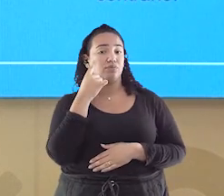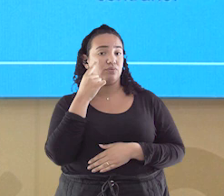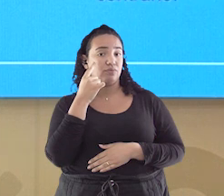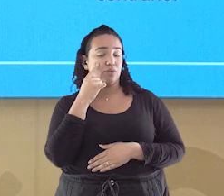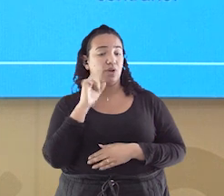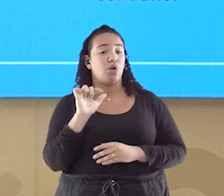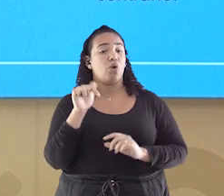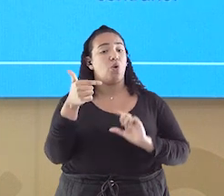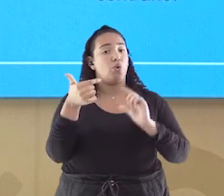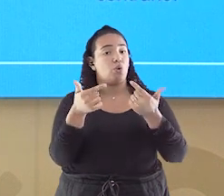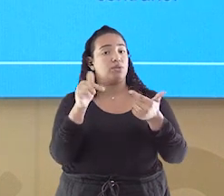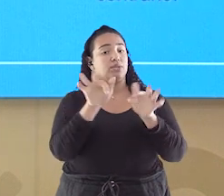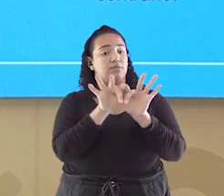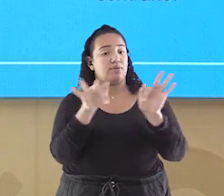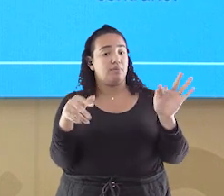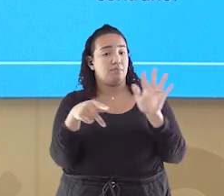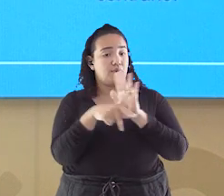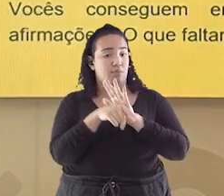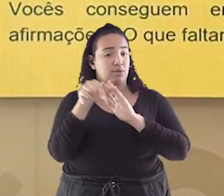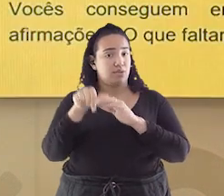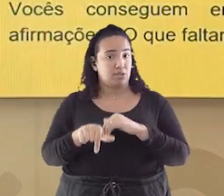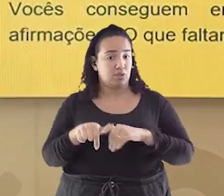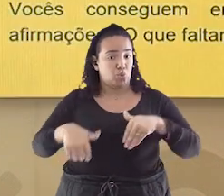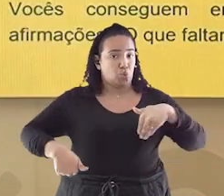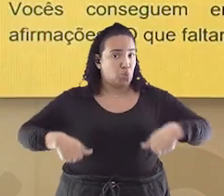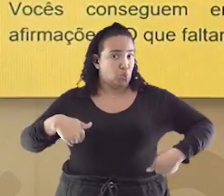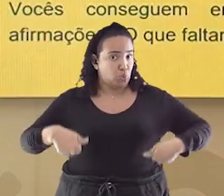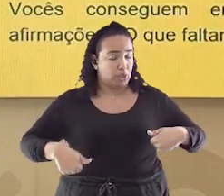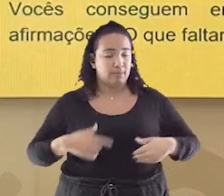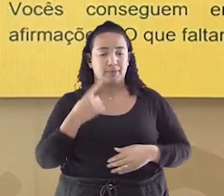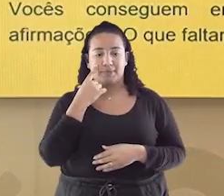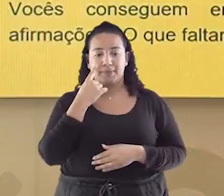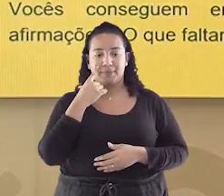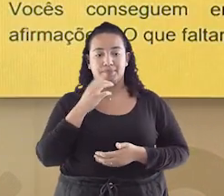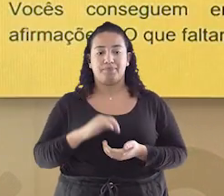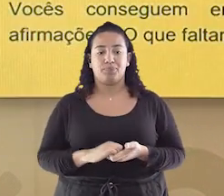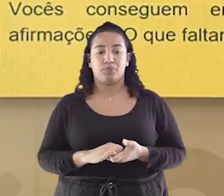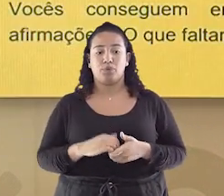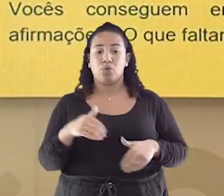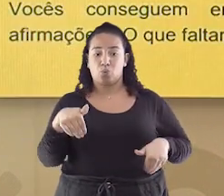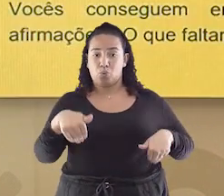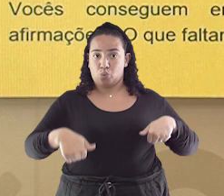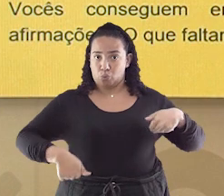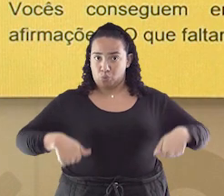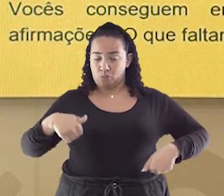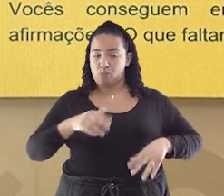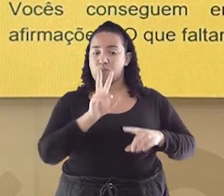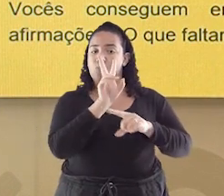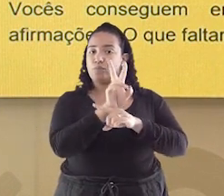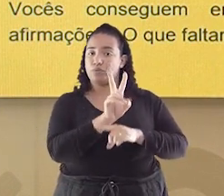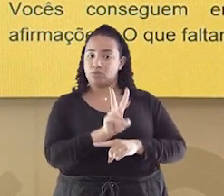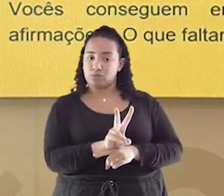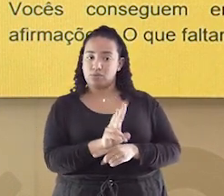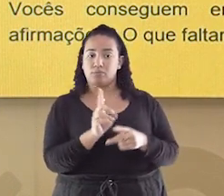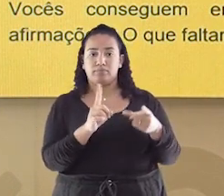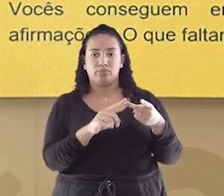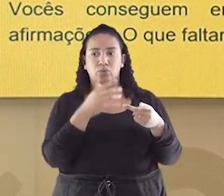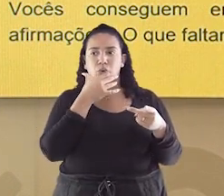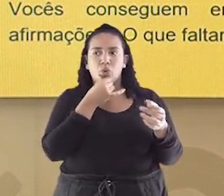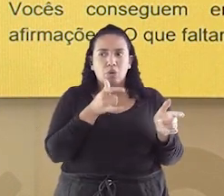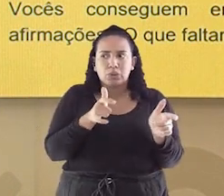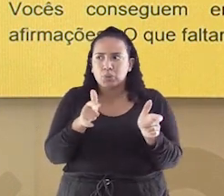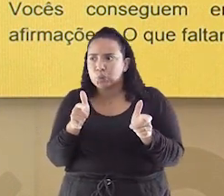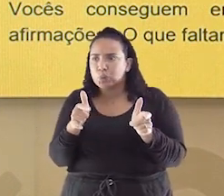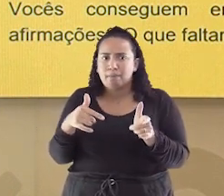essas outras afirmações sobre o Curupira. Olhem só. O Curupira protege. Os